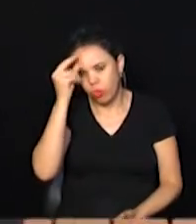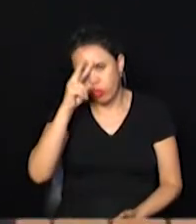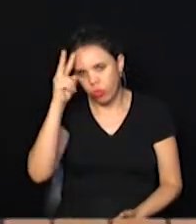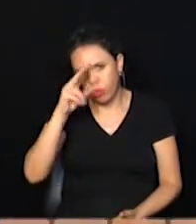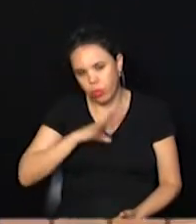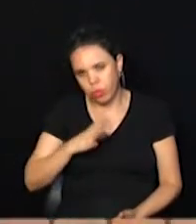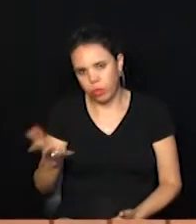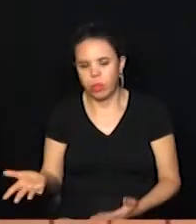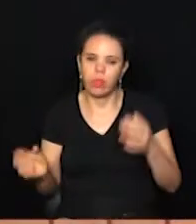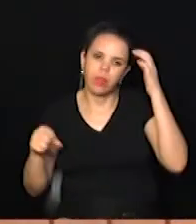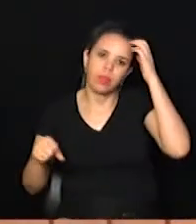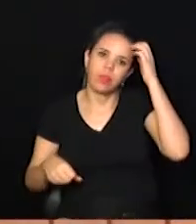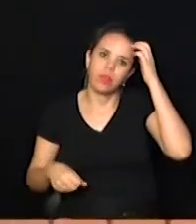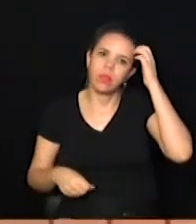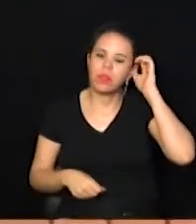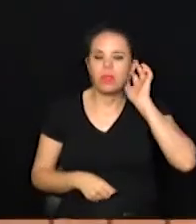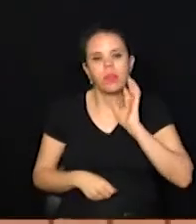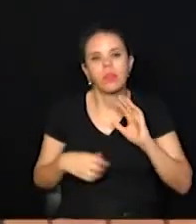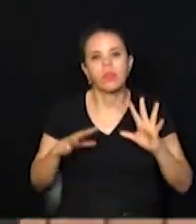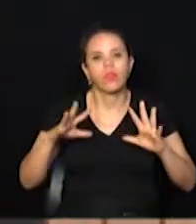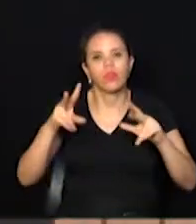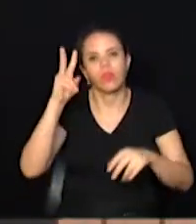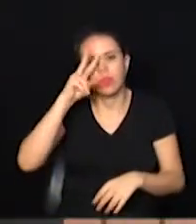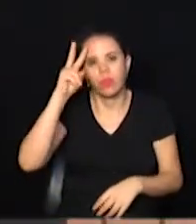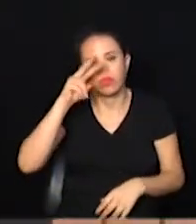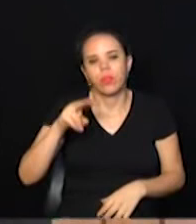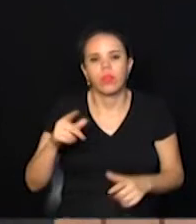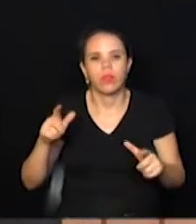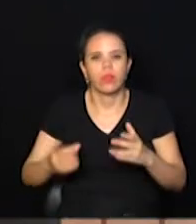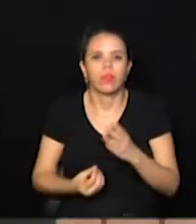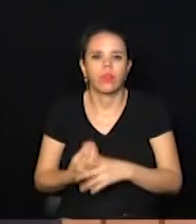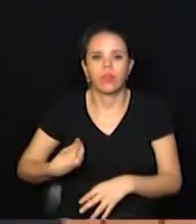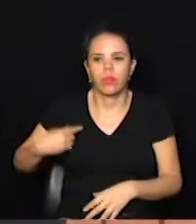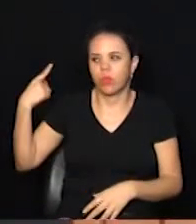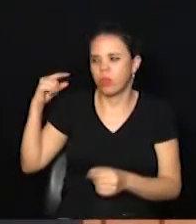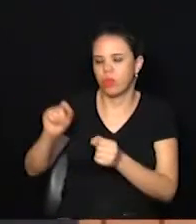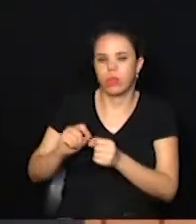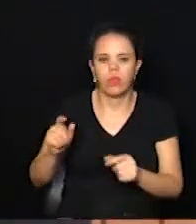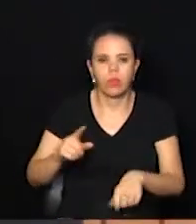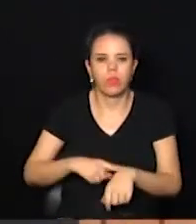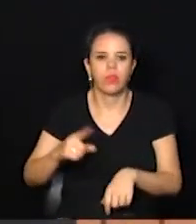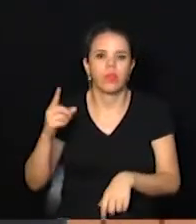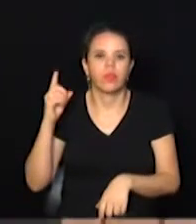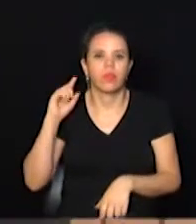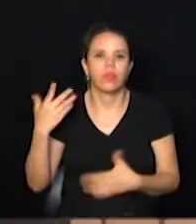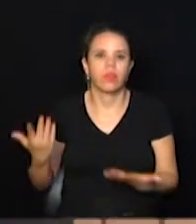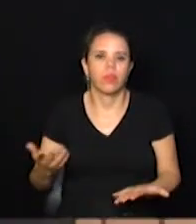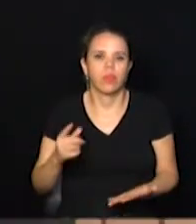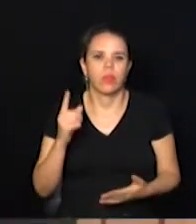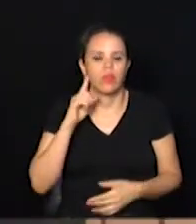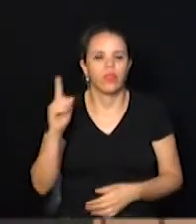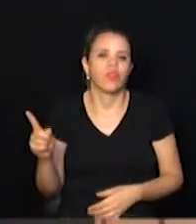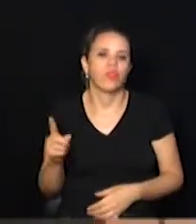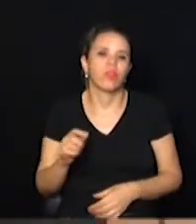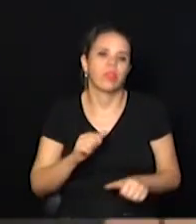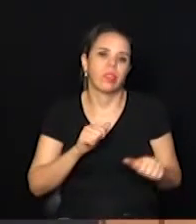cidade? Sim, todo mundo lembra, né, de onde estava, o que estava fazendo naquele fatídico 11 de setembro. A gente precisa lembrar